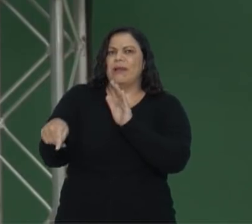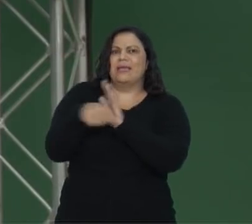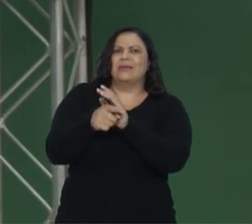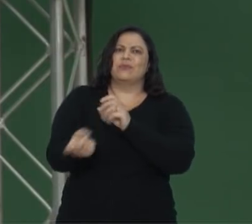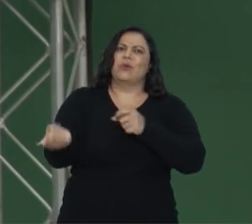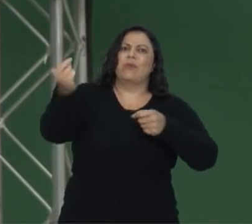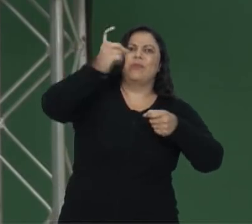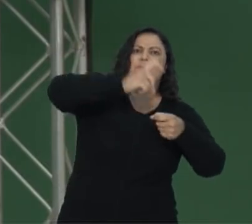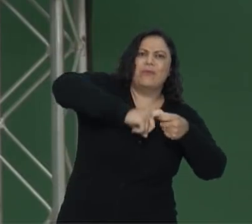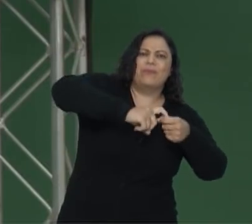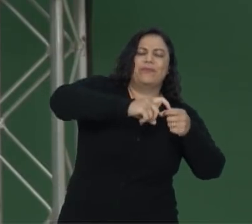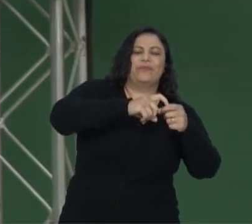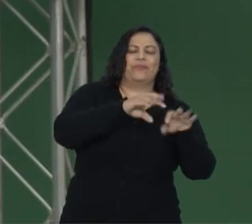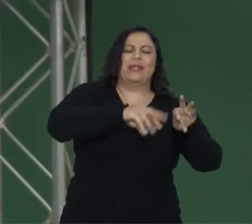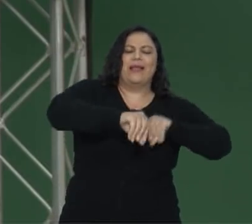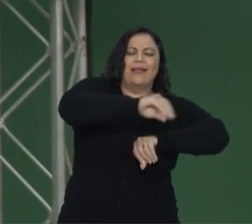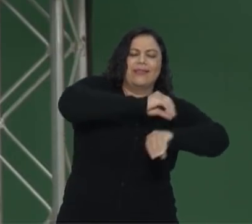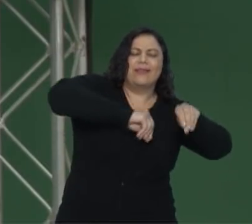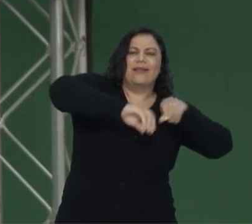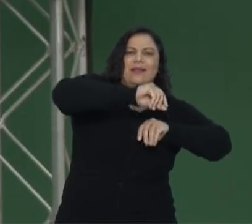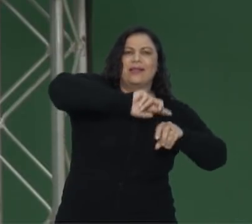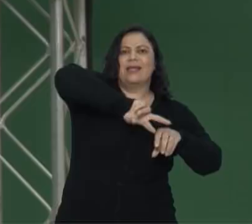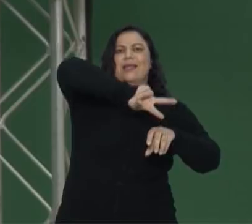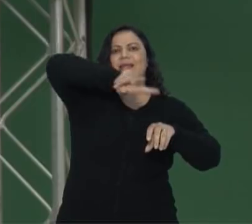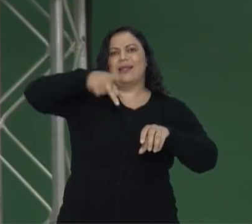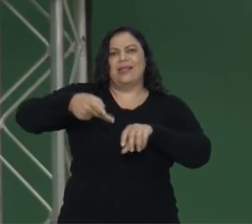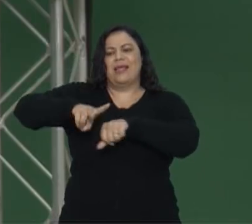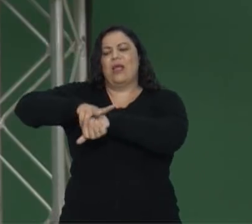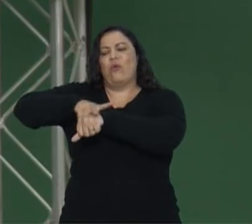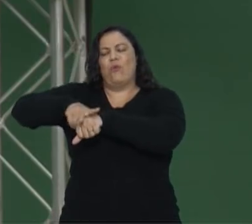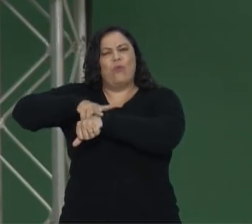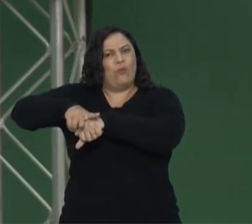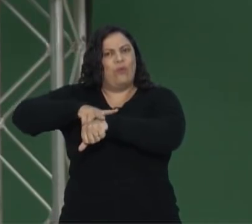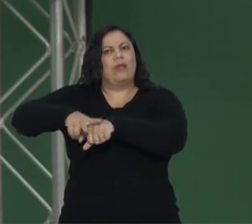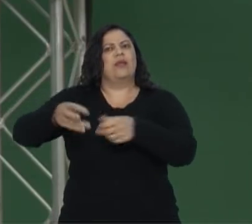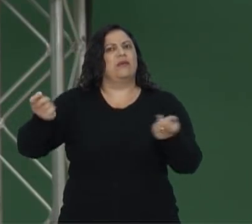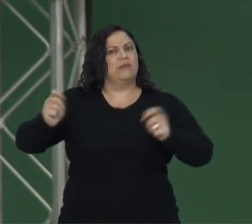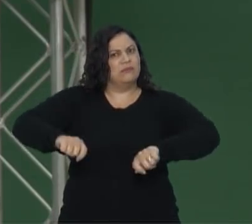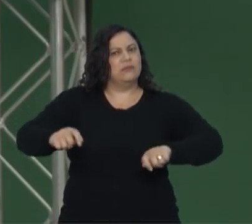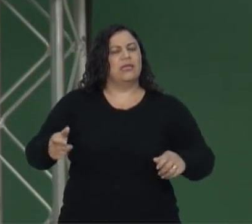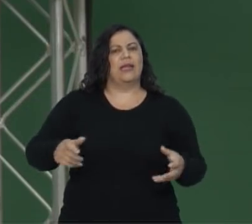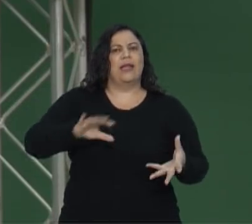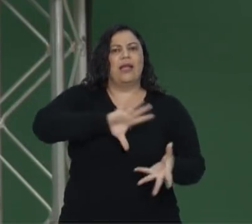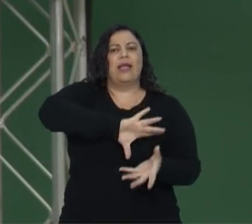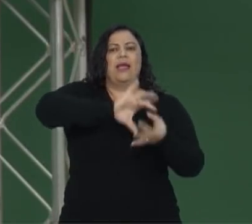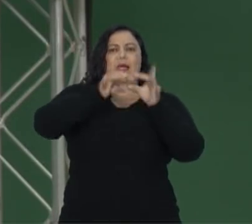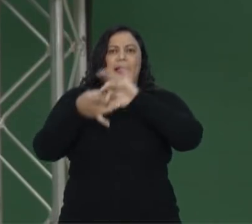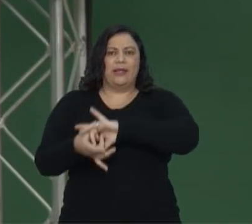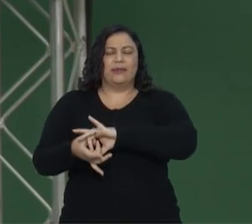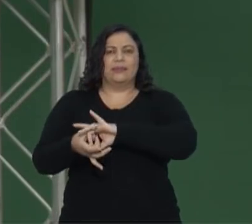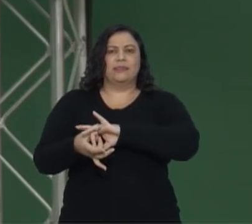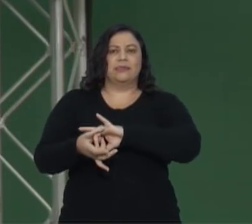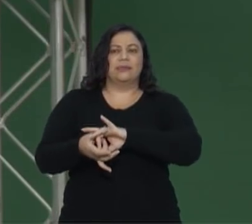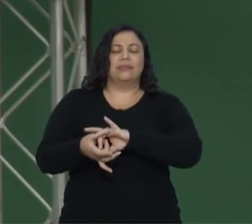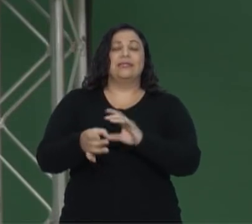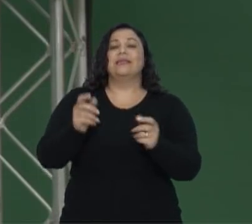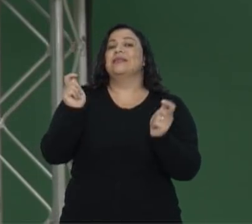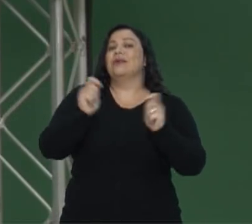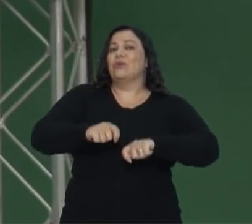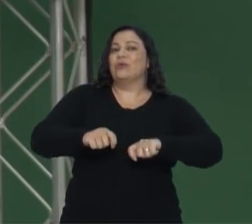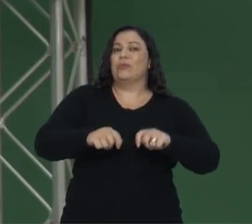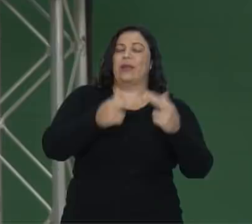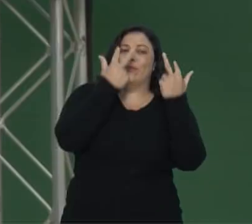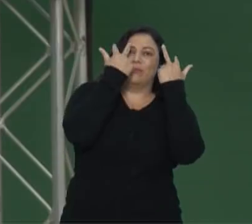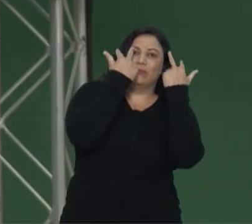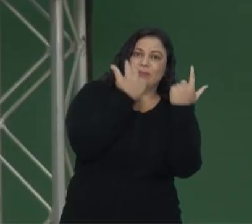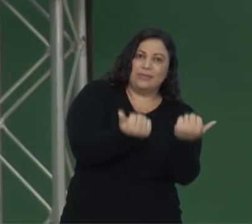vidro? Então o vidro é feito a partir da areia? Então, sintético é quando eu pego algo que é